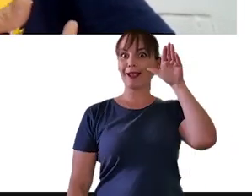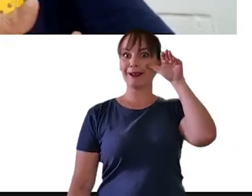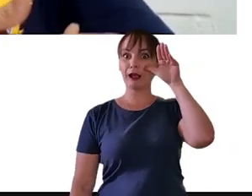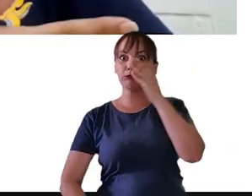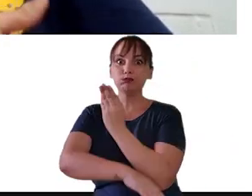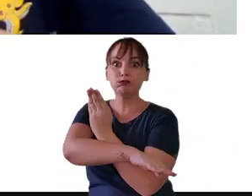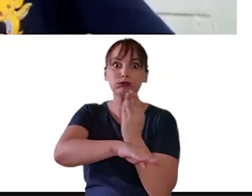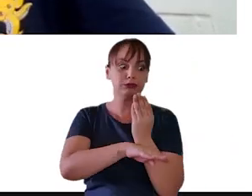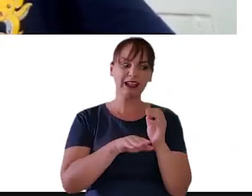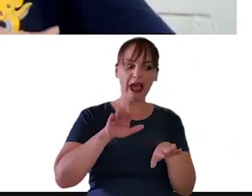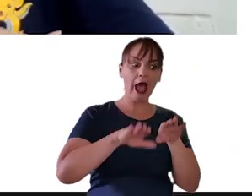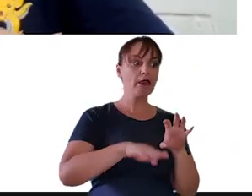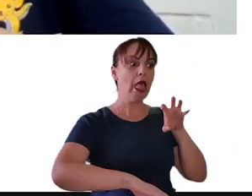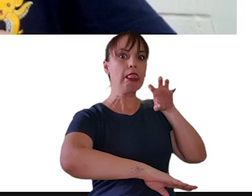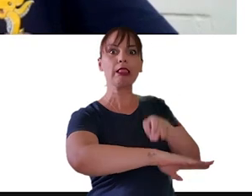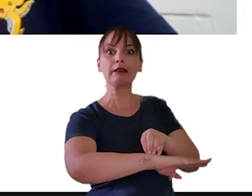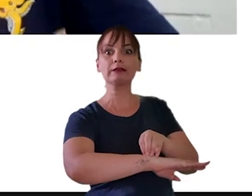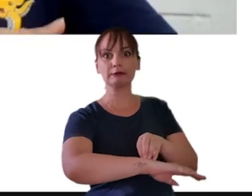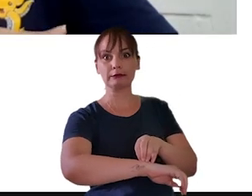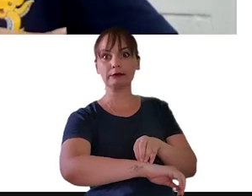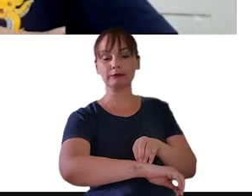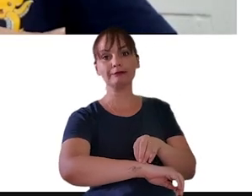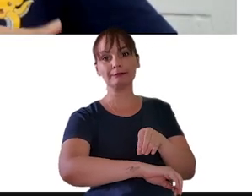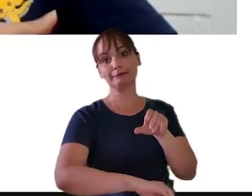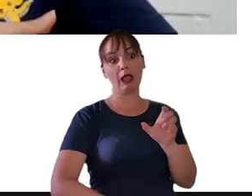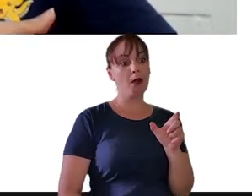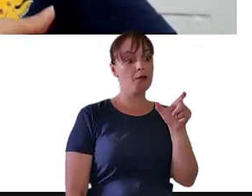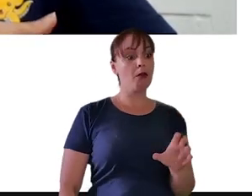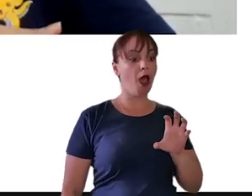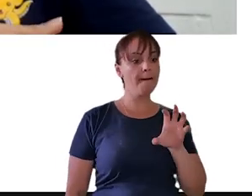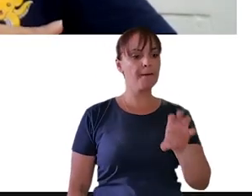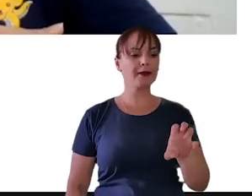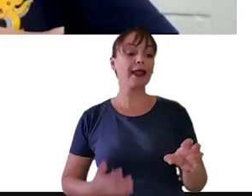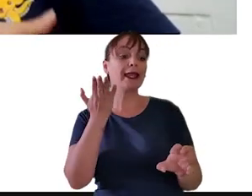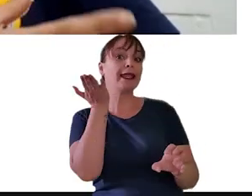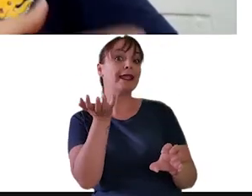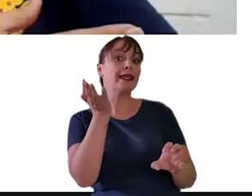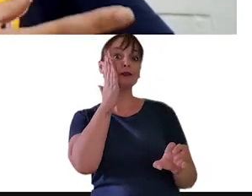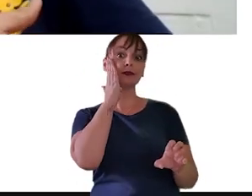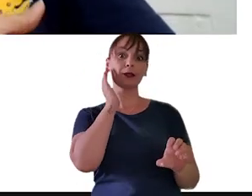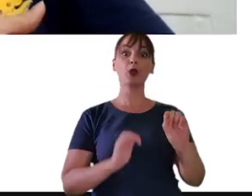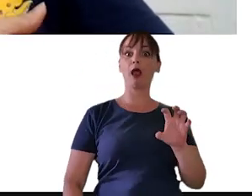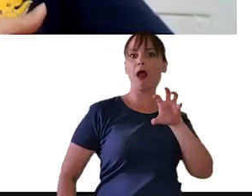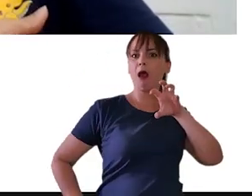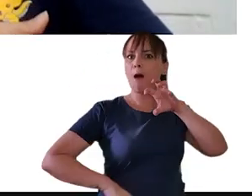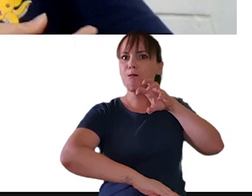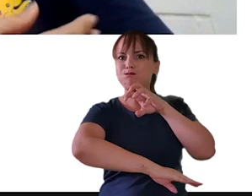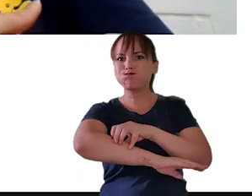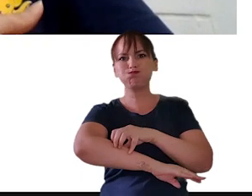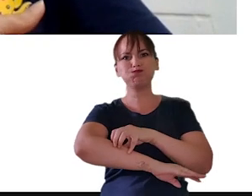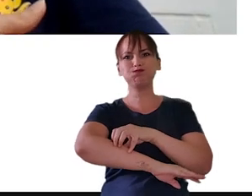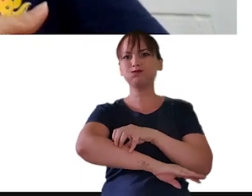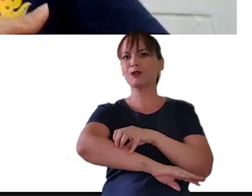pode ocorrer de morder, né? Já que eles são curiosos, eles vão querer saber o que que é. E essa mordida do tubarão, já que